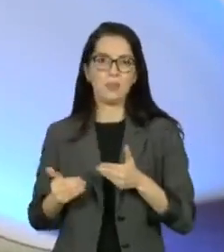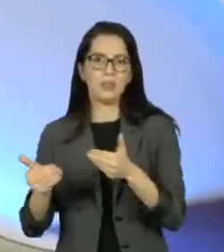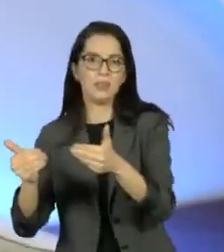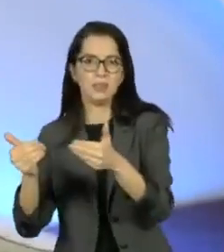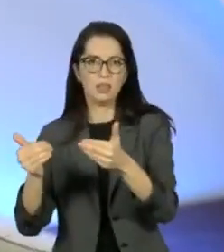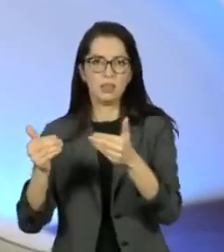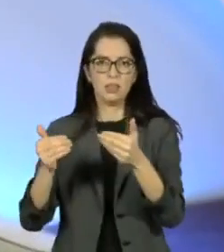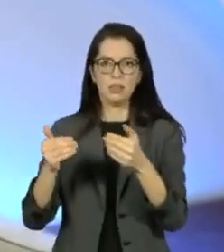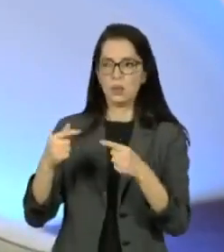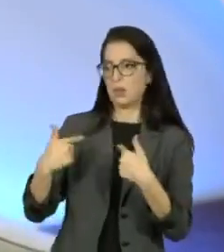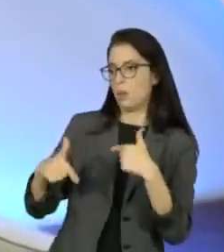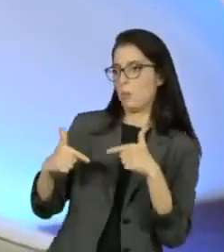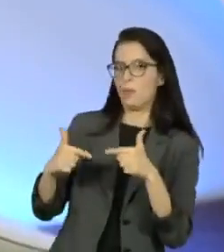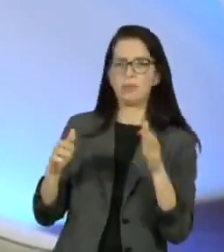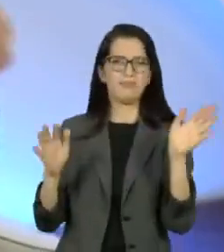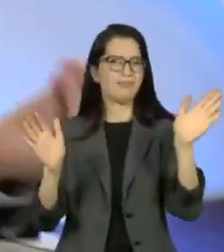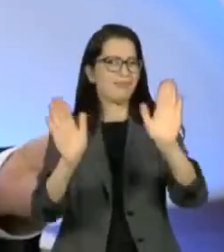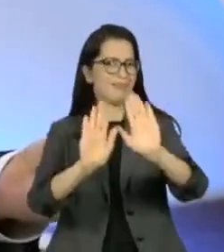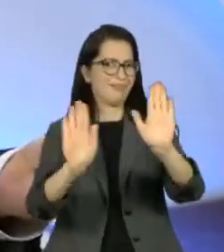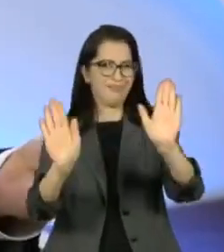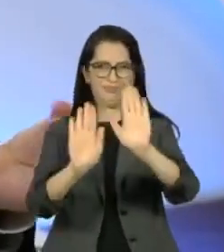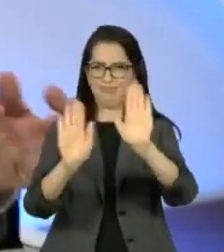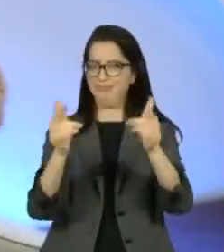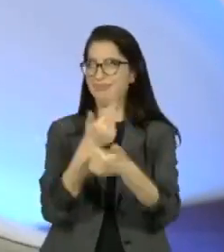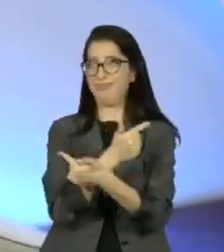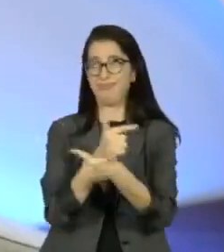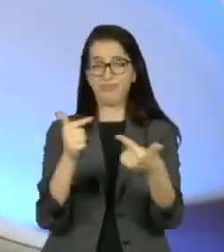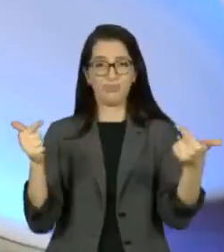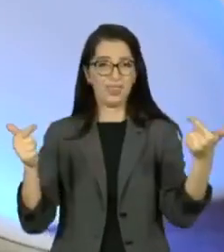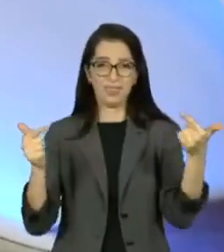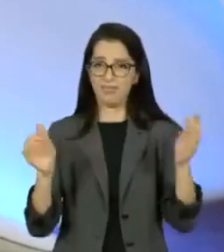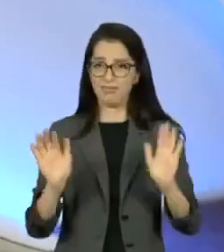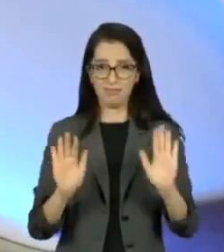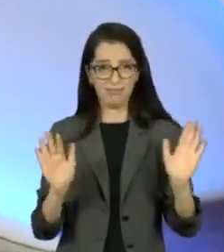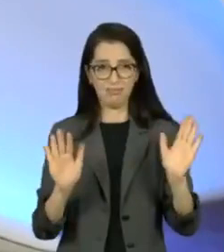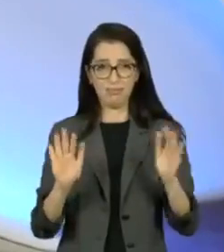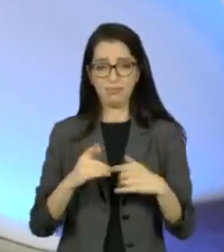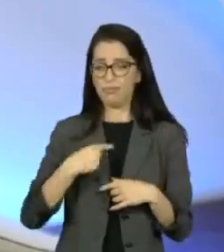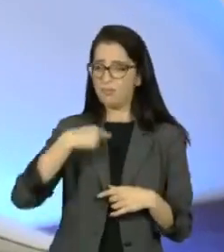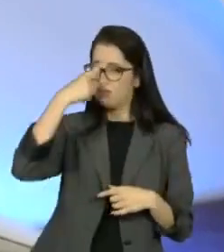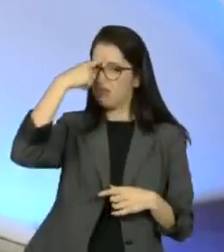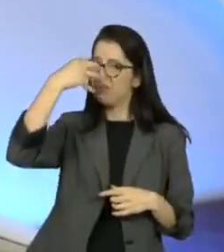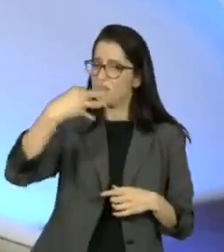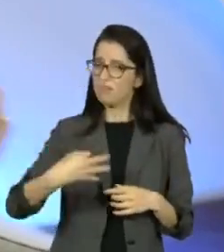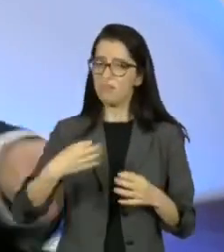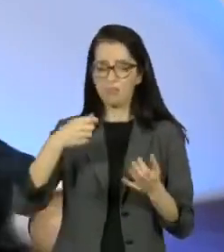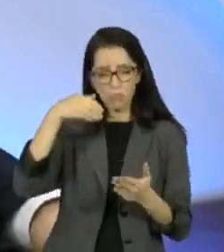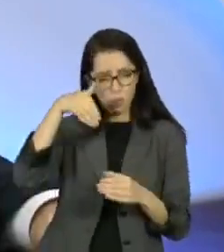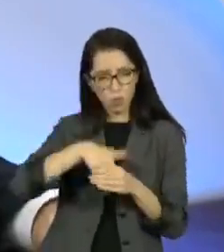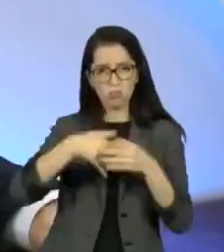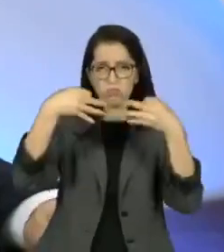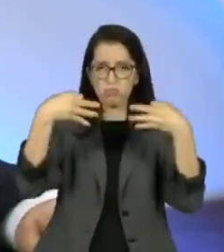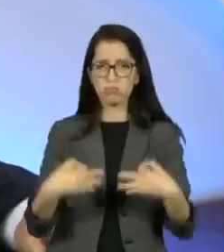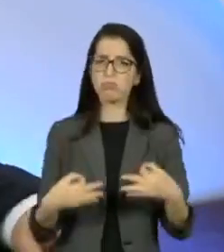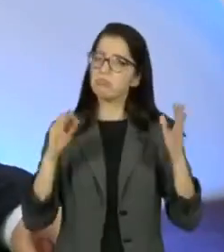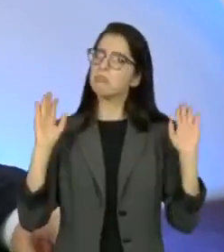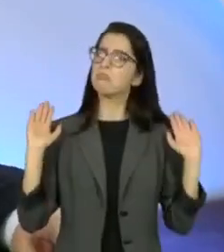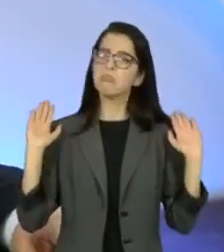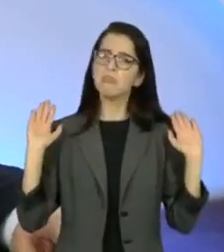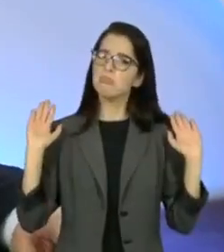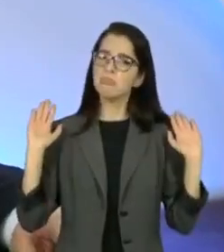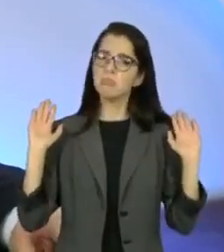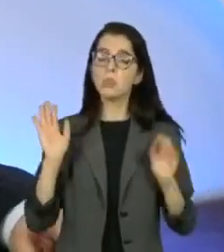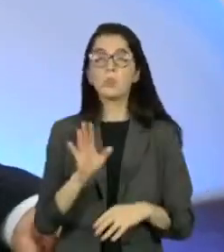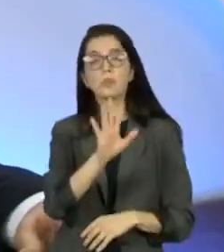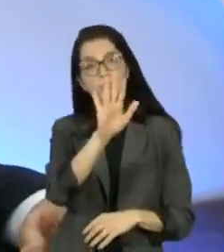não tivemos matérias polêmicas e matérias que, por exemplo, de